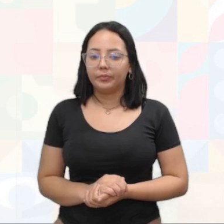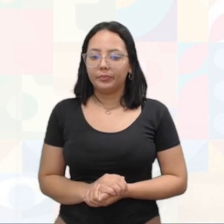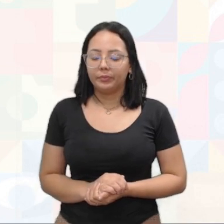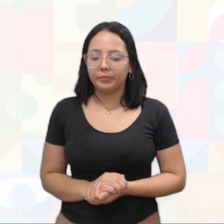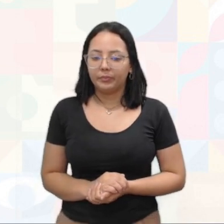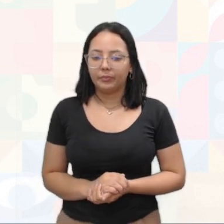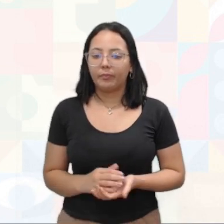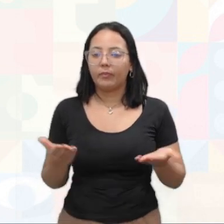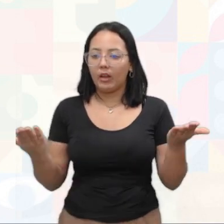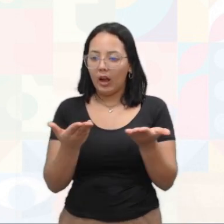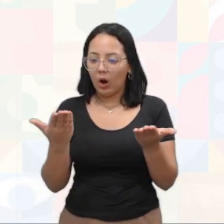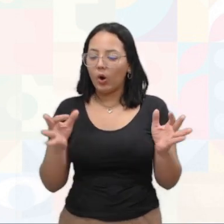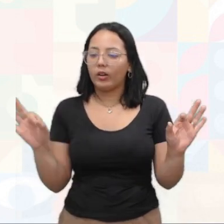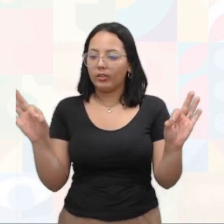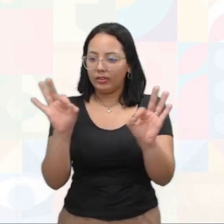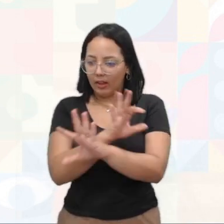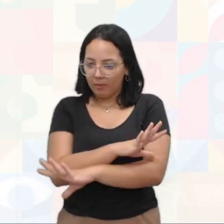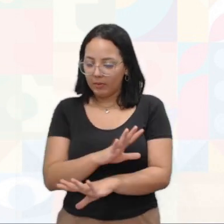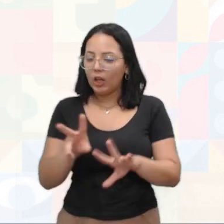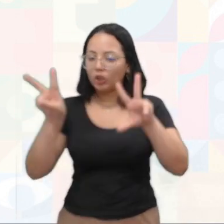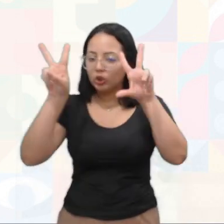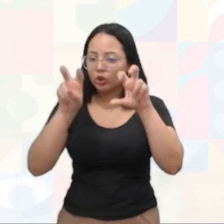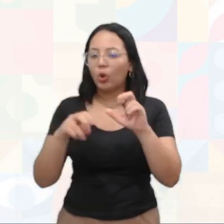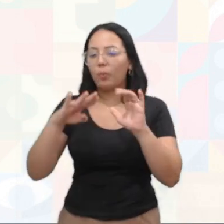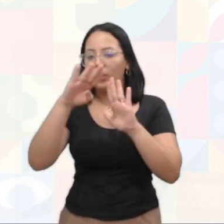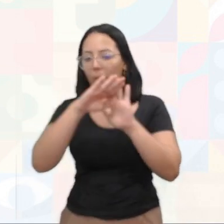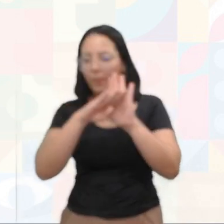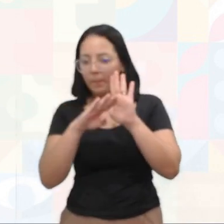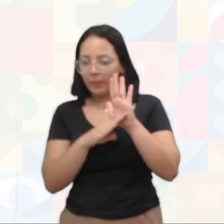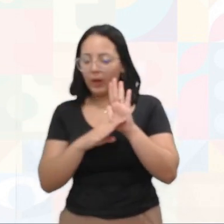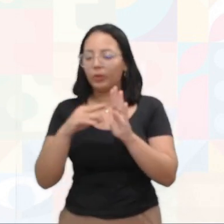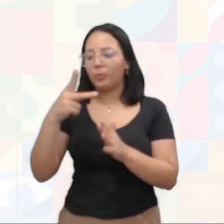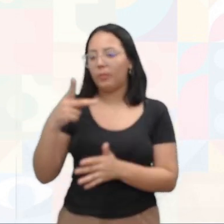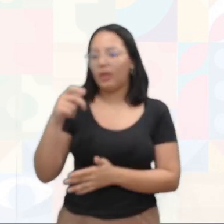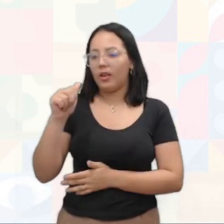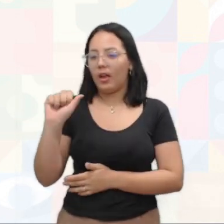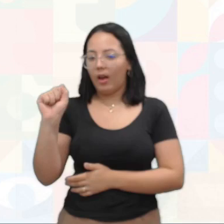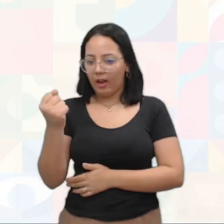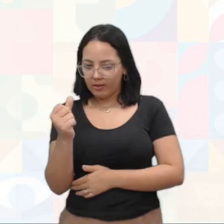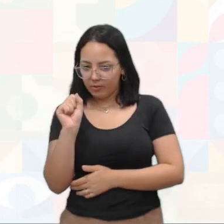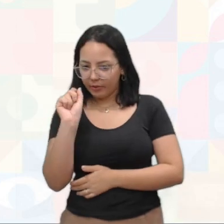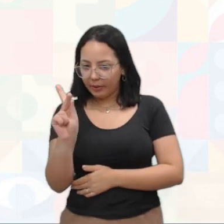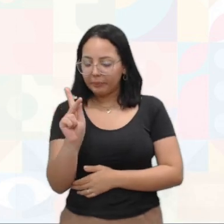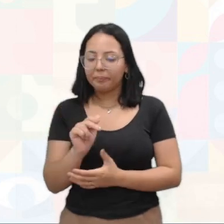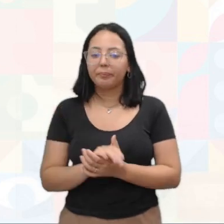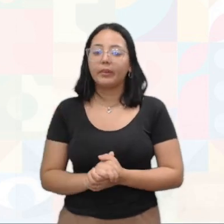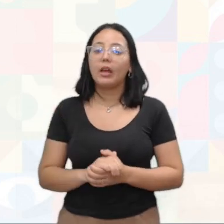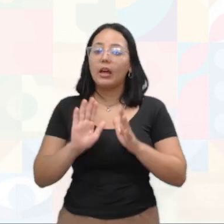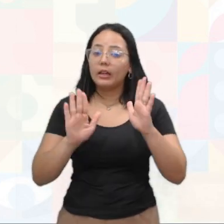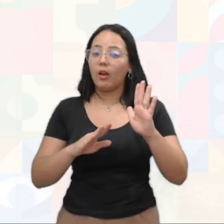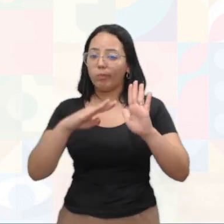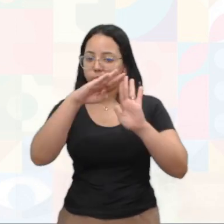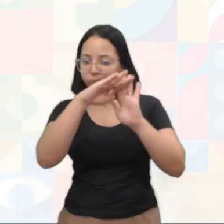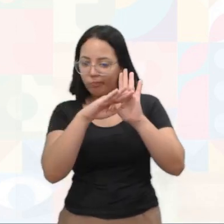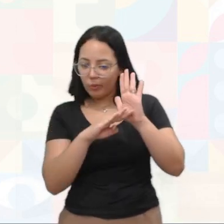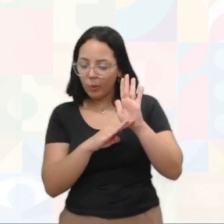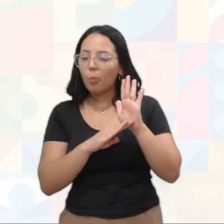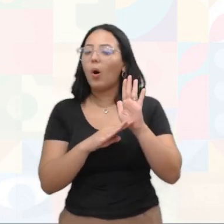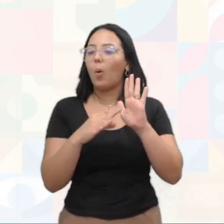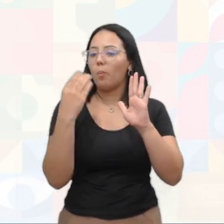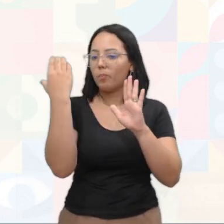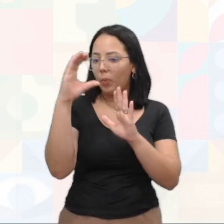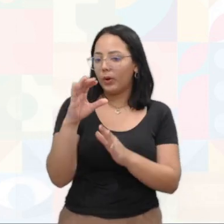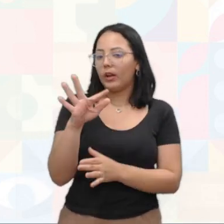a gente vai concluir essa parte sobre o Plano de Ação PAS. No Manual de Primeiros Socorros publicado